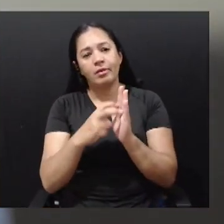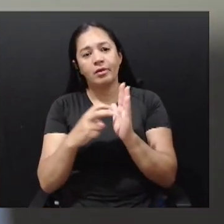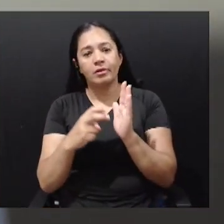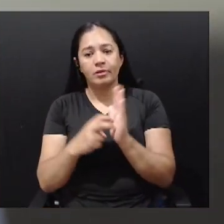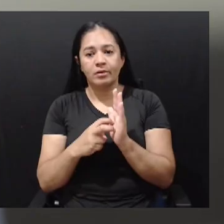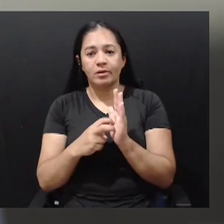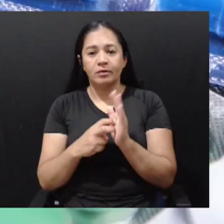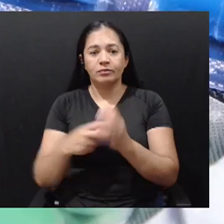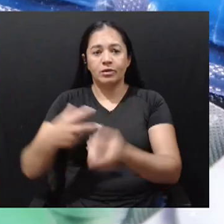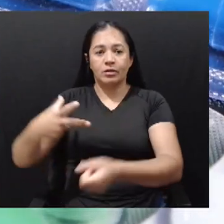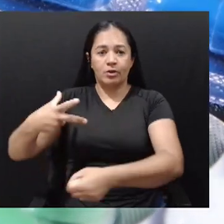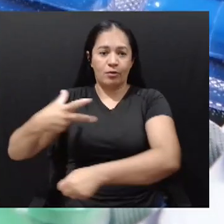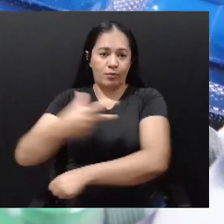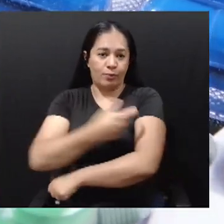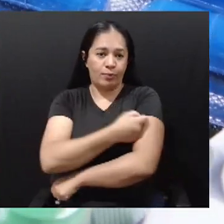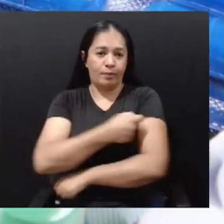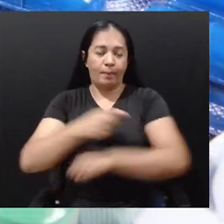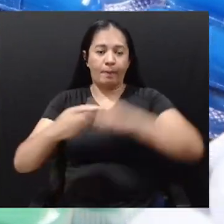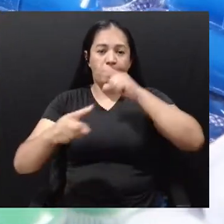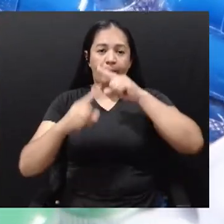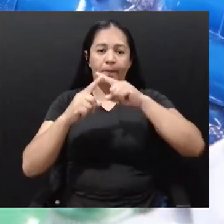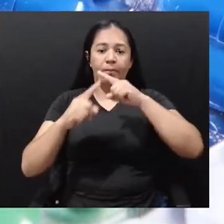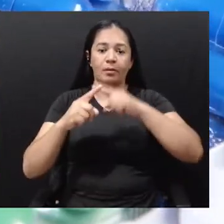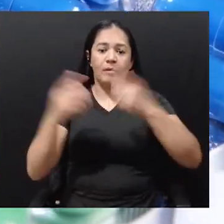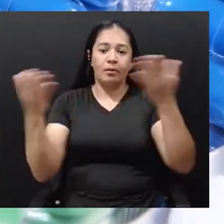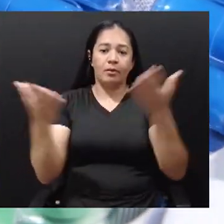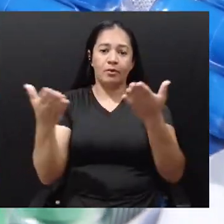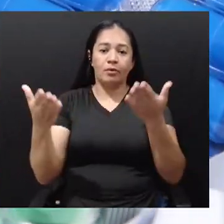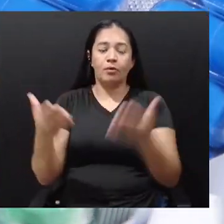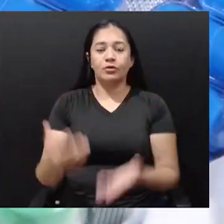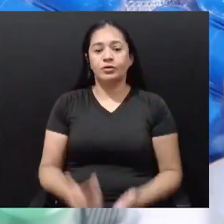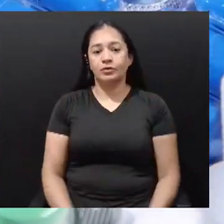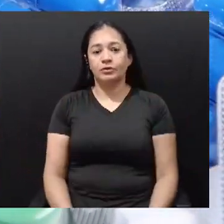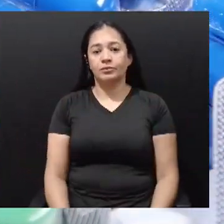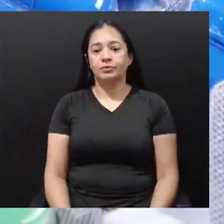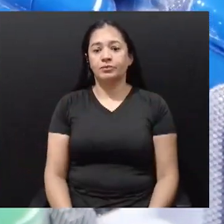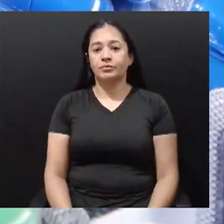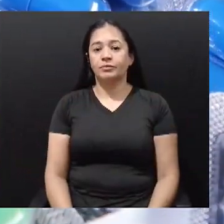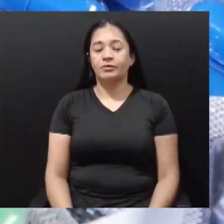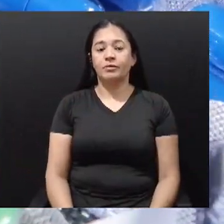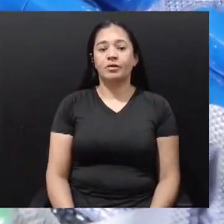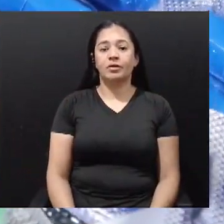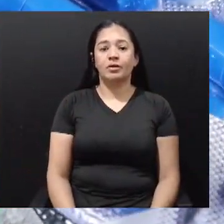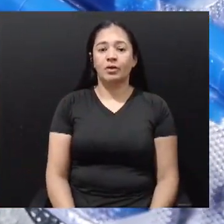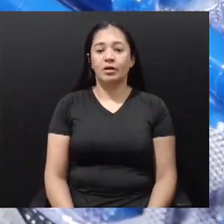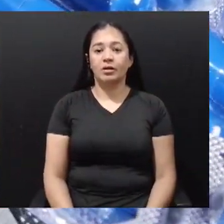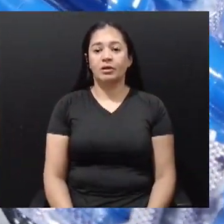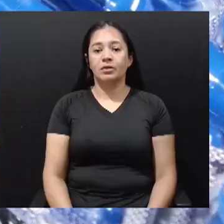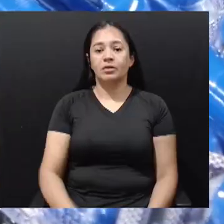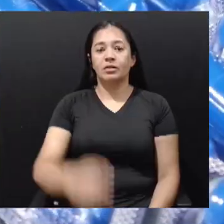Por quê? Porque hoje os LARCs, né, que é uma sigla em inglês, Long Action Reversible